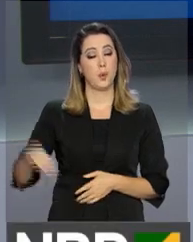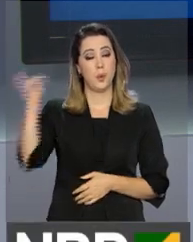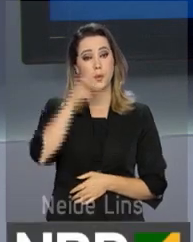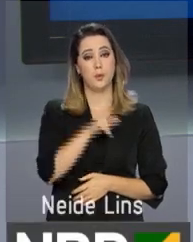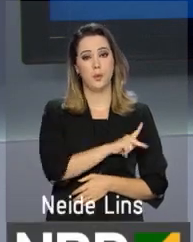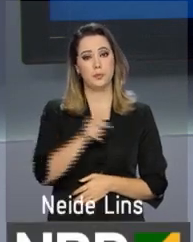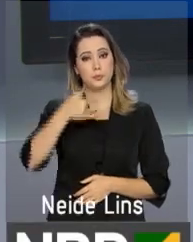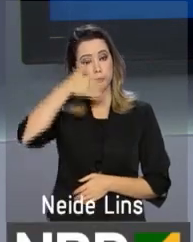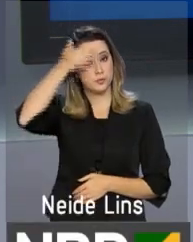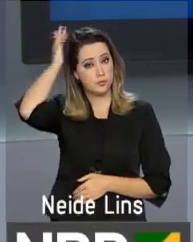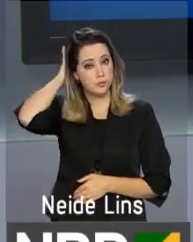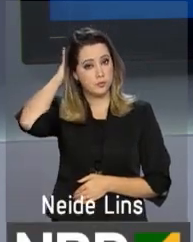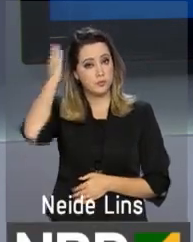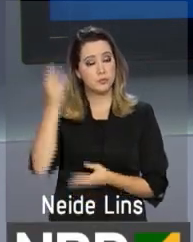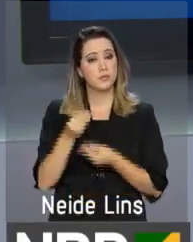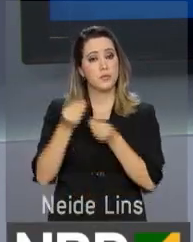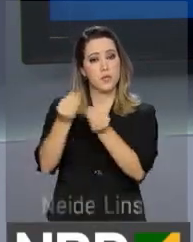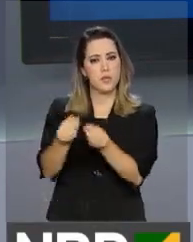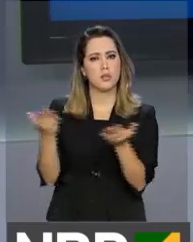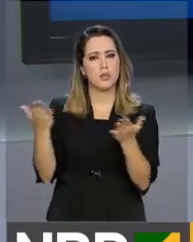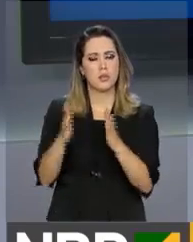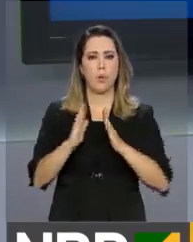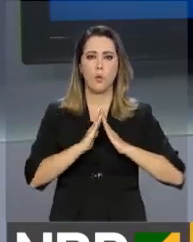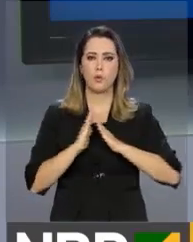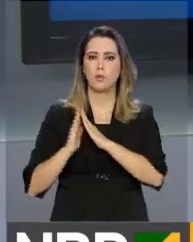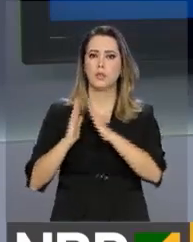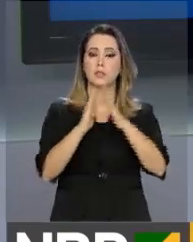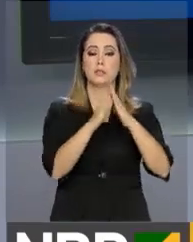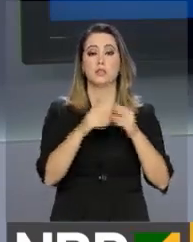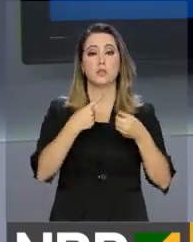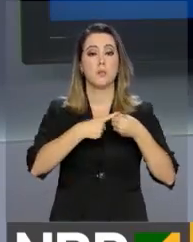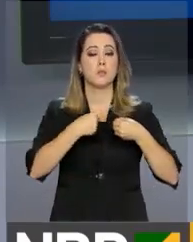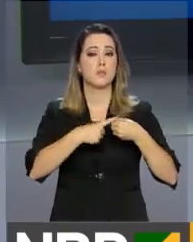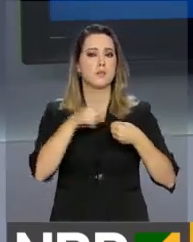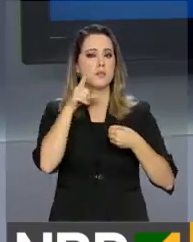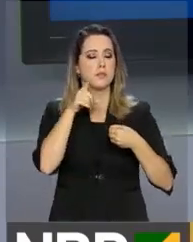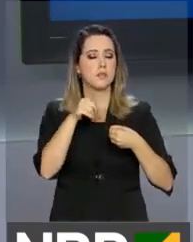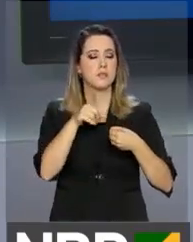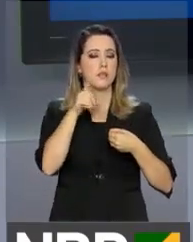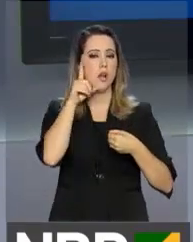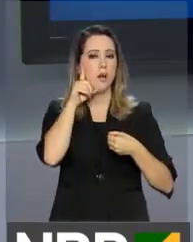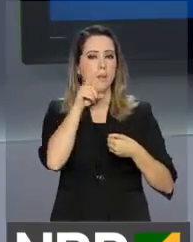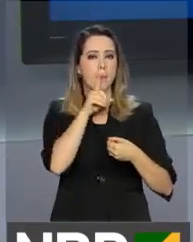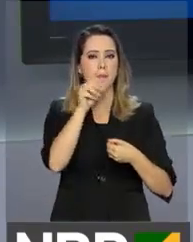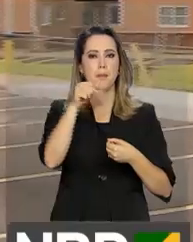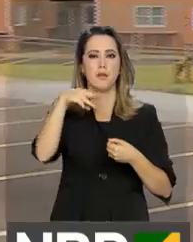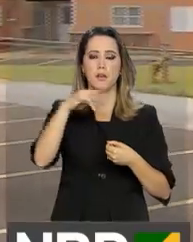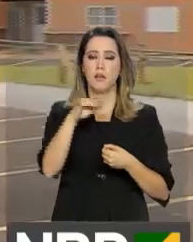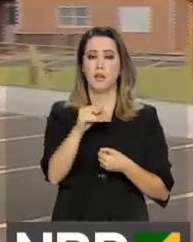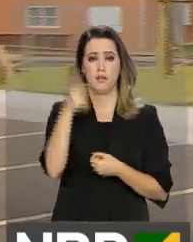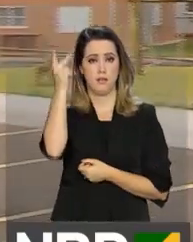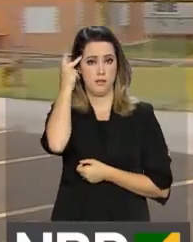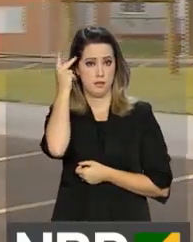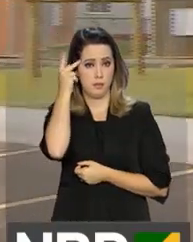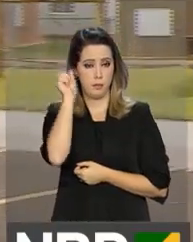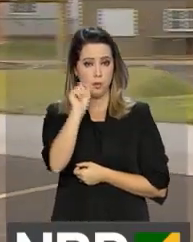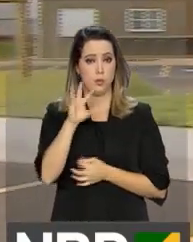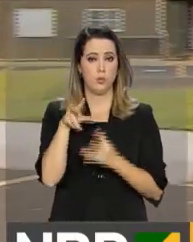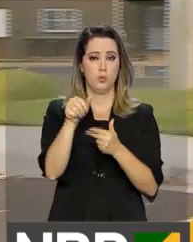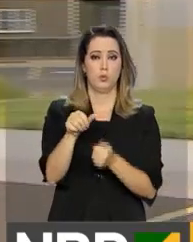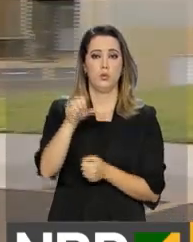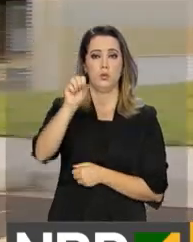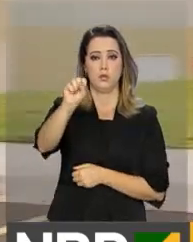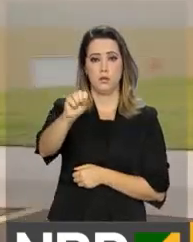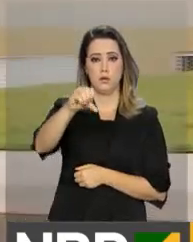Olá, o presidente Michel Temer entregou moradias em Americana, no interior de São Paulo. No total,